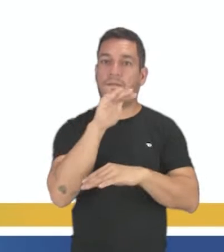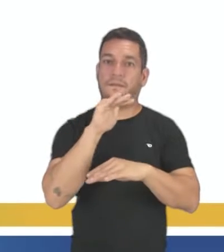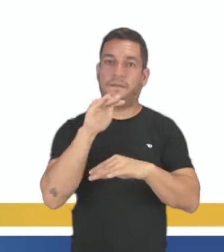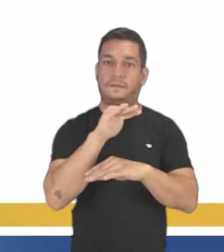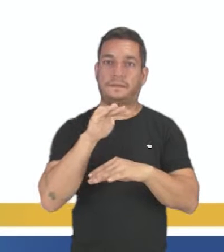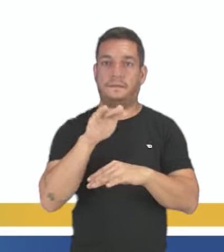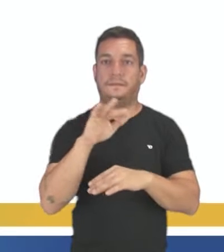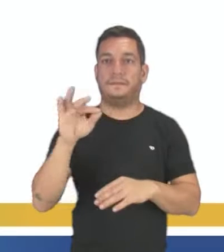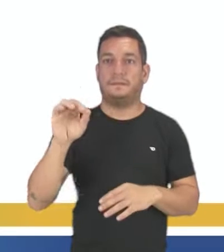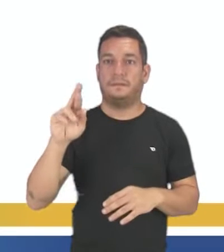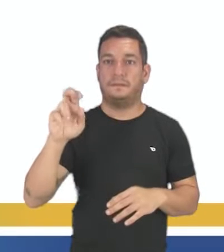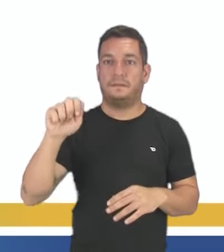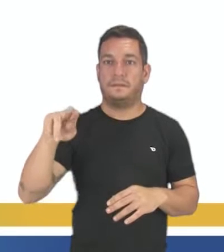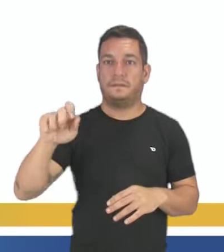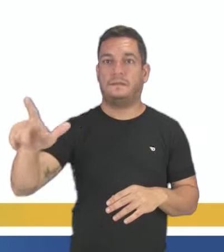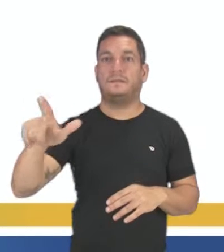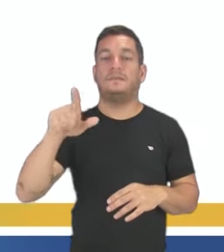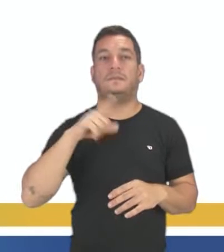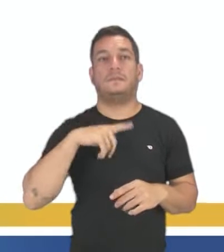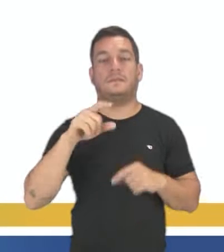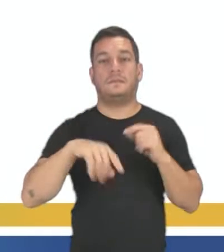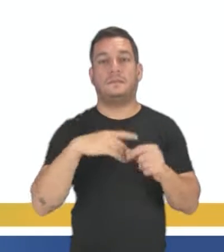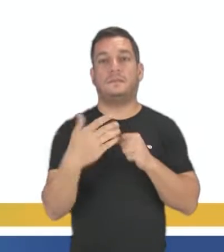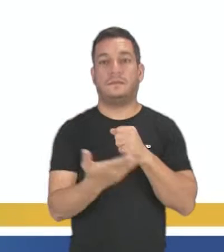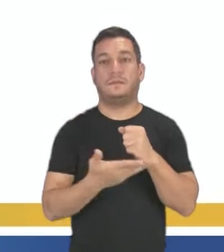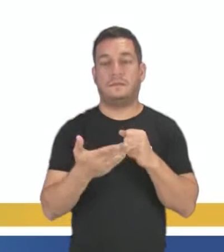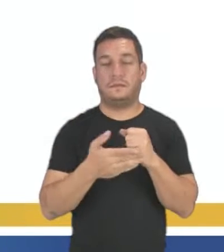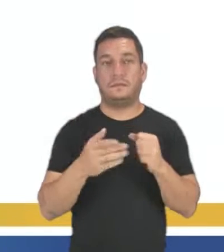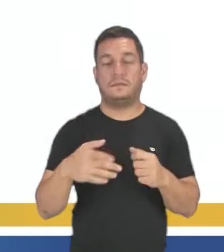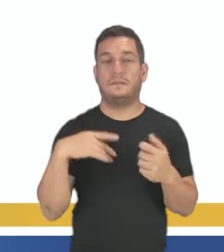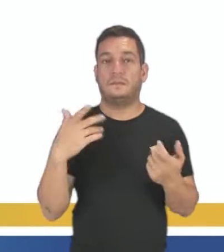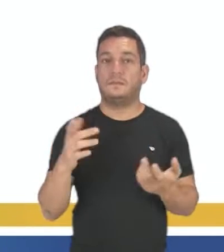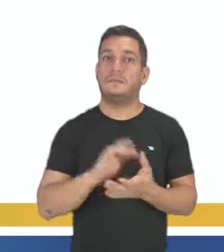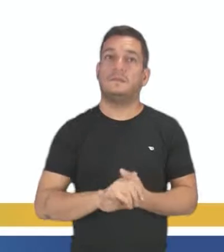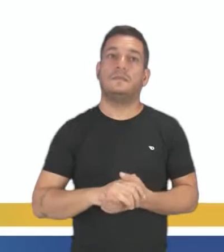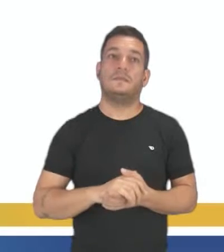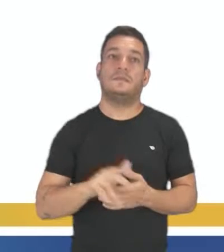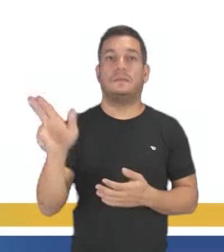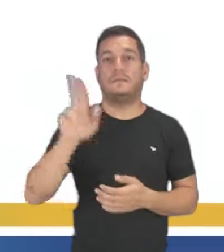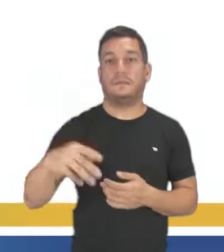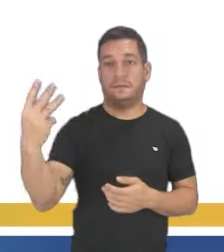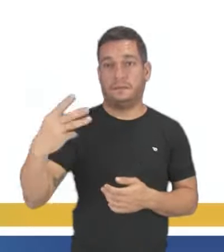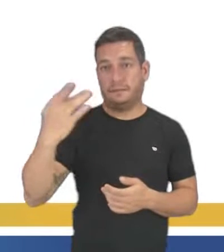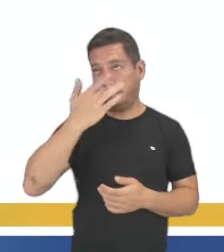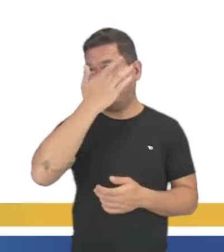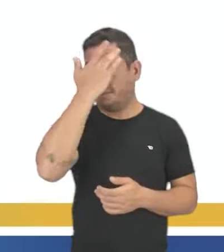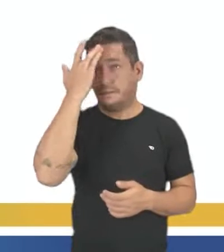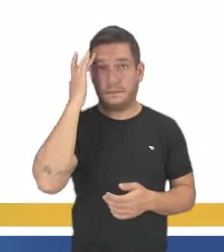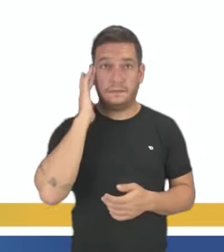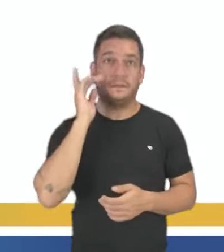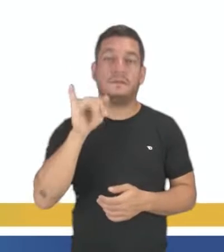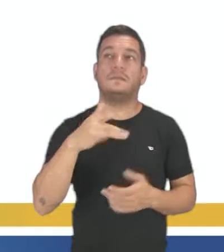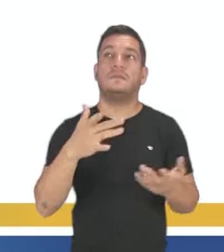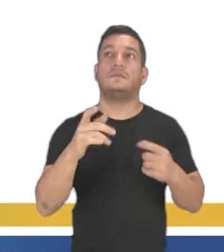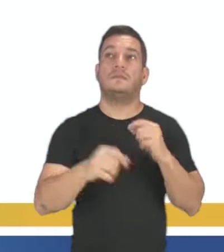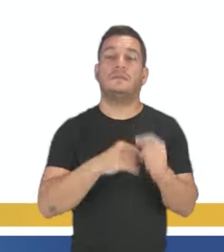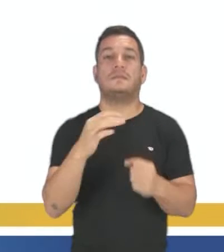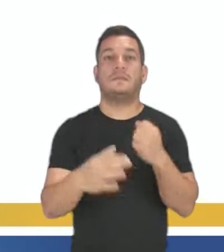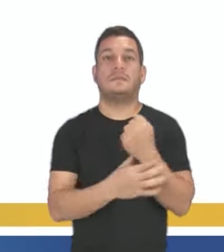essas características primordiais que é bom você lembrar comigo agora? O título é sempre criativo e chama a atenção